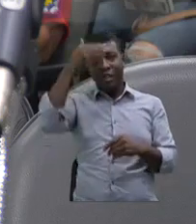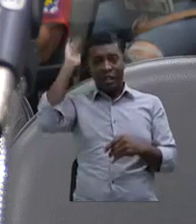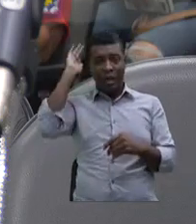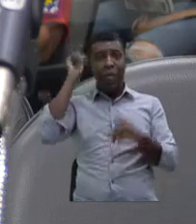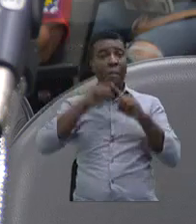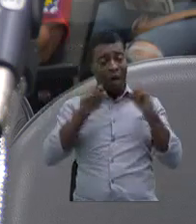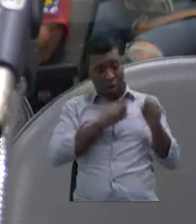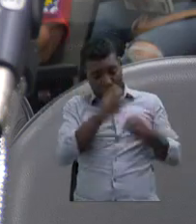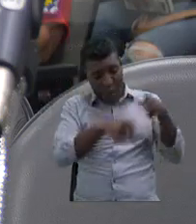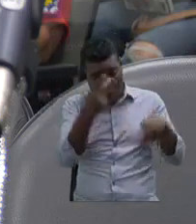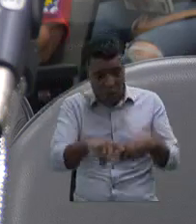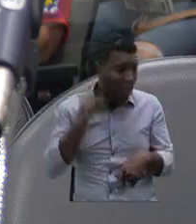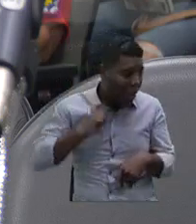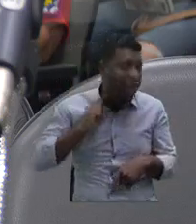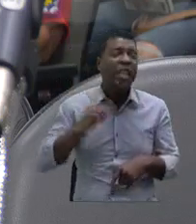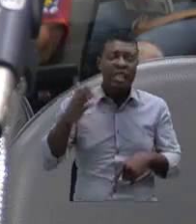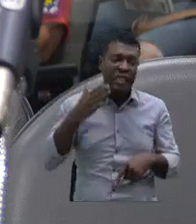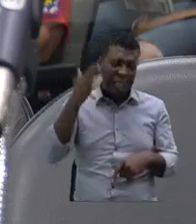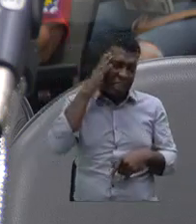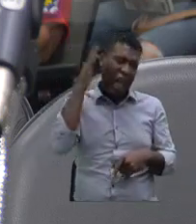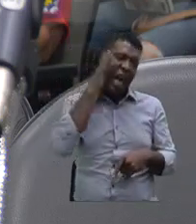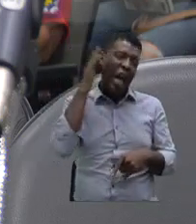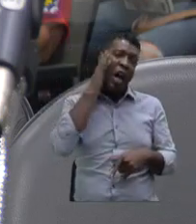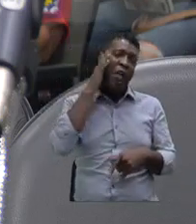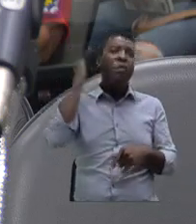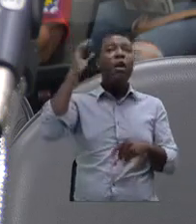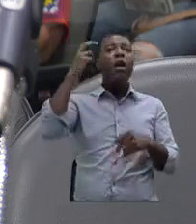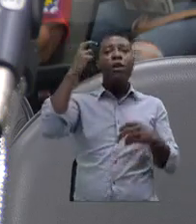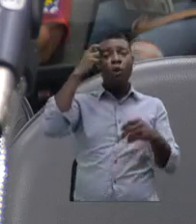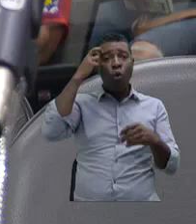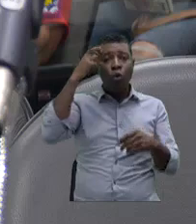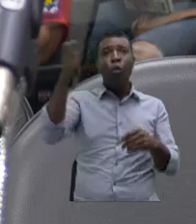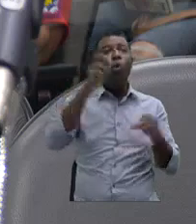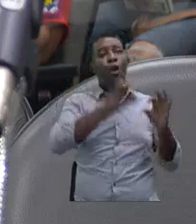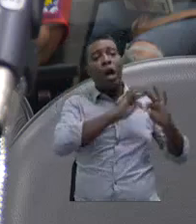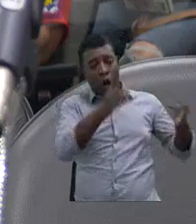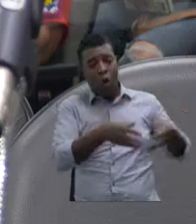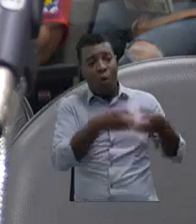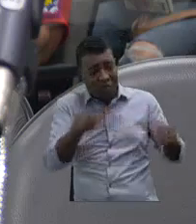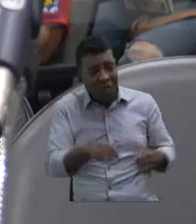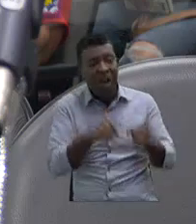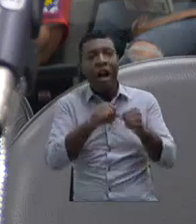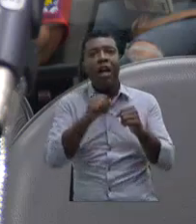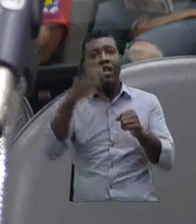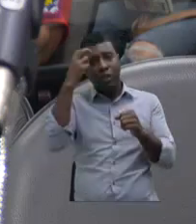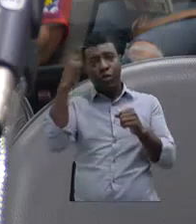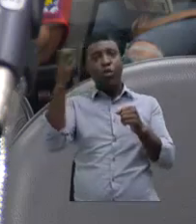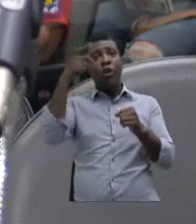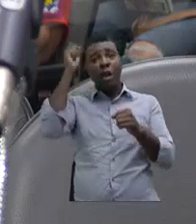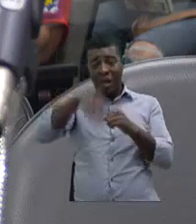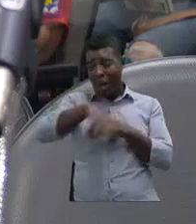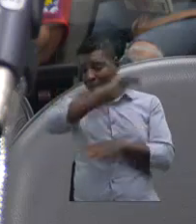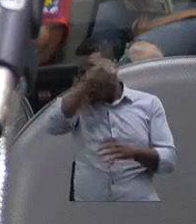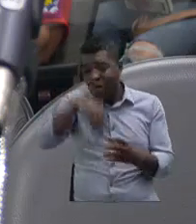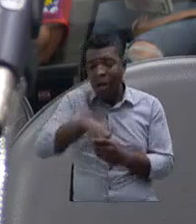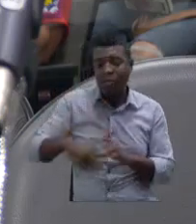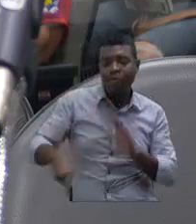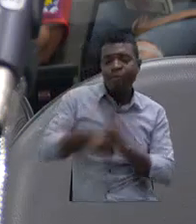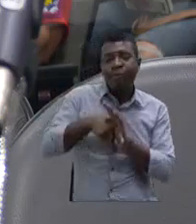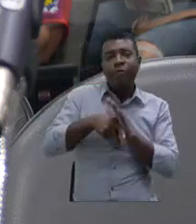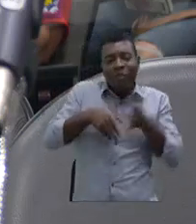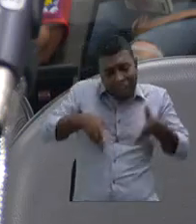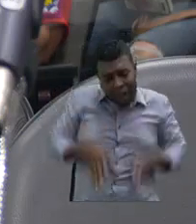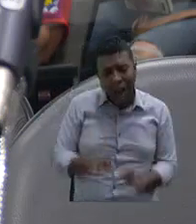da importância da cultura, dos fazedores de cultura, e que isso está na matriz, está na essência do nosso Estado. Não tem